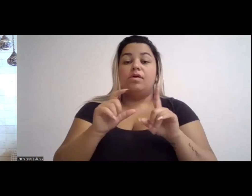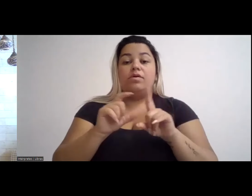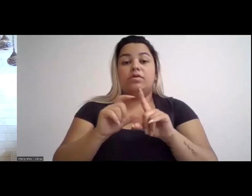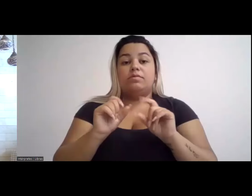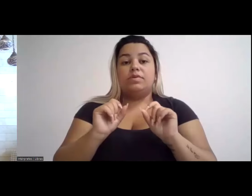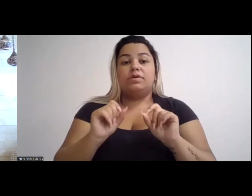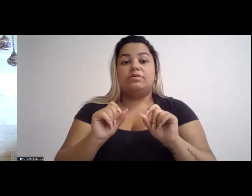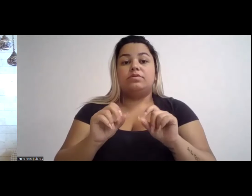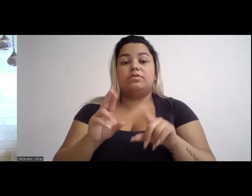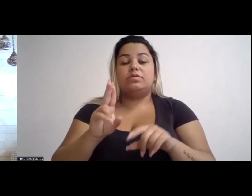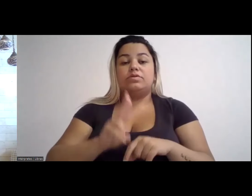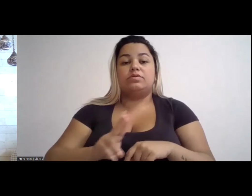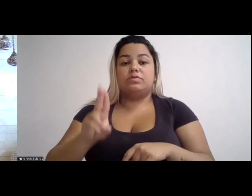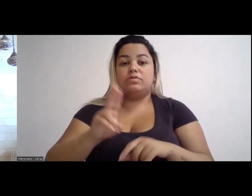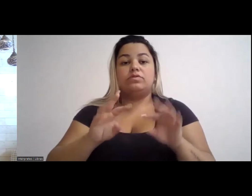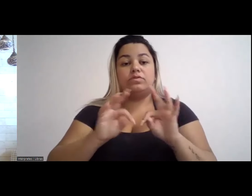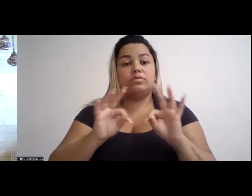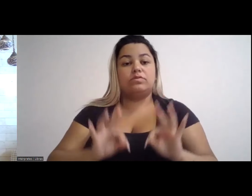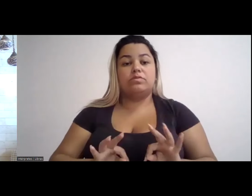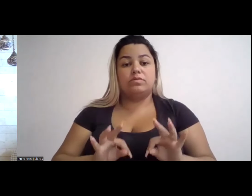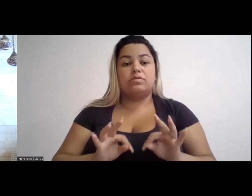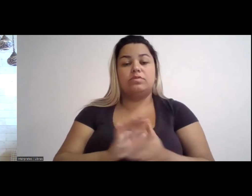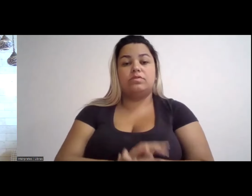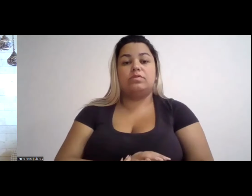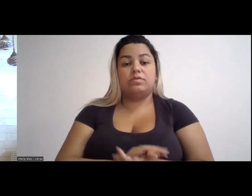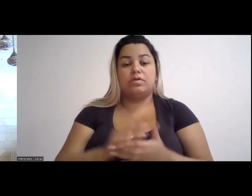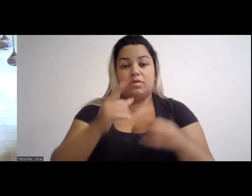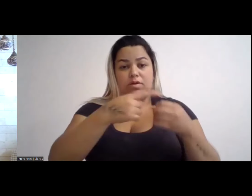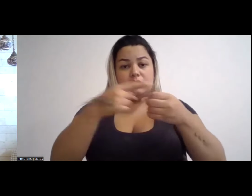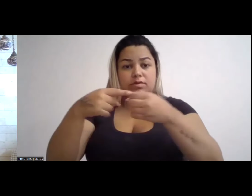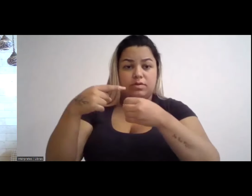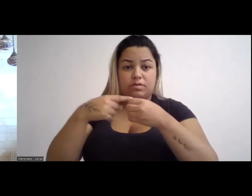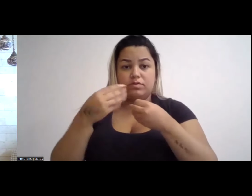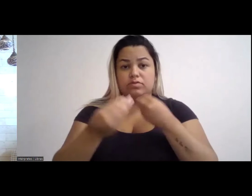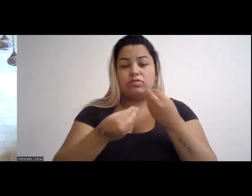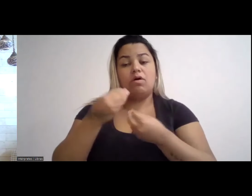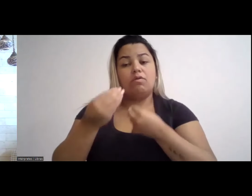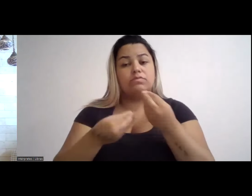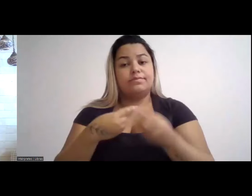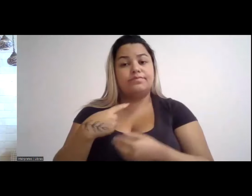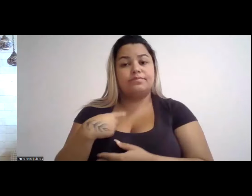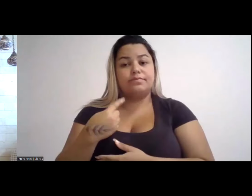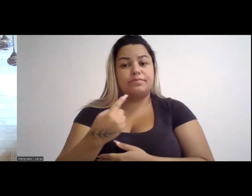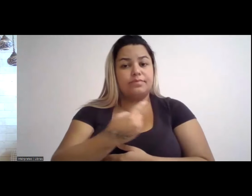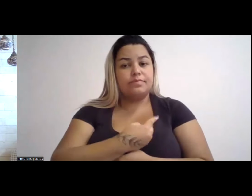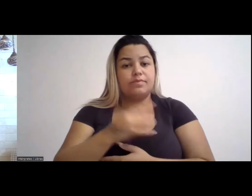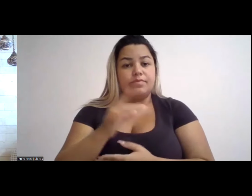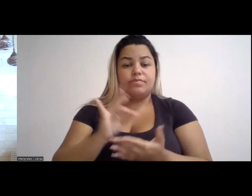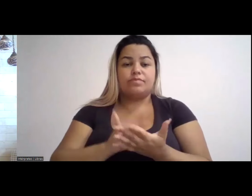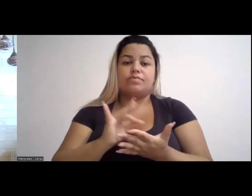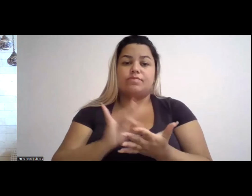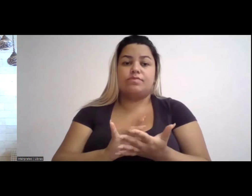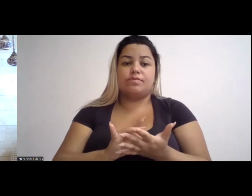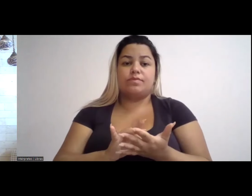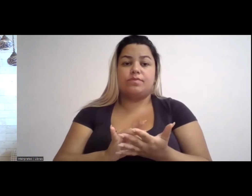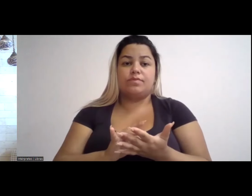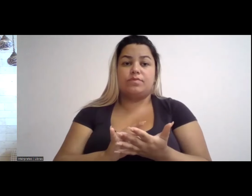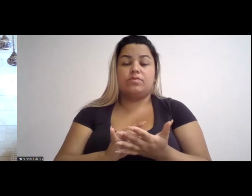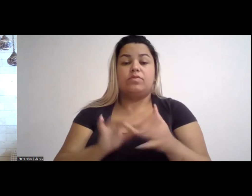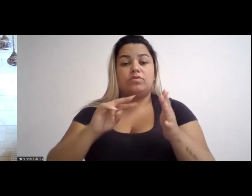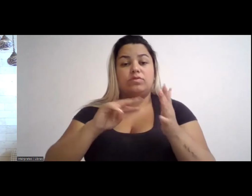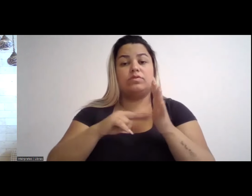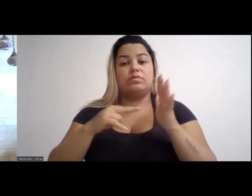dos usos do território. Quais são os usos da cidade? Como é que a gente está, na verdade, tratando o